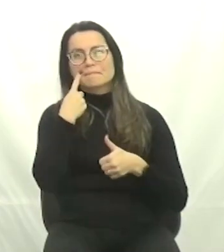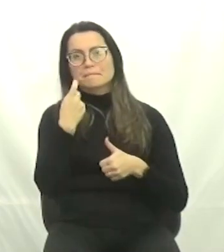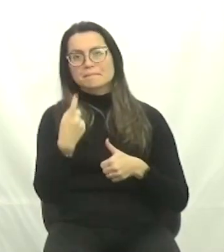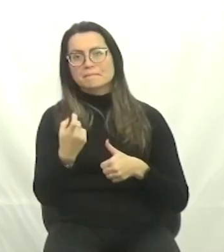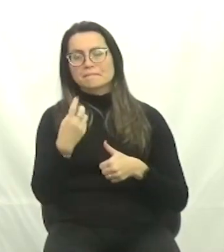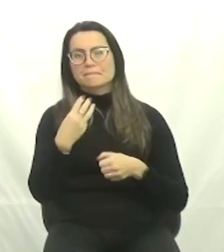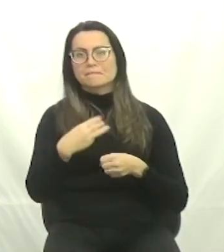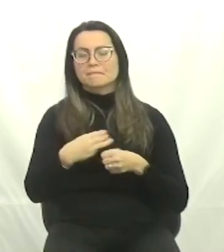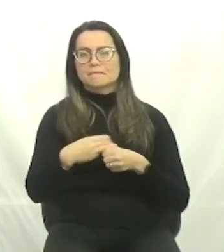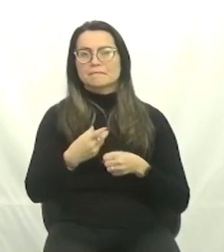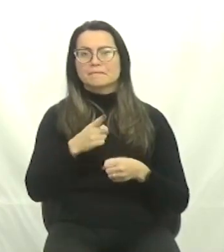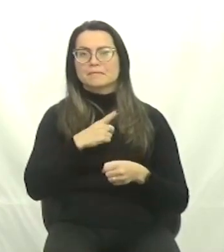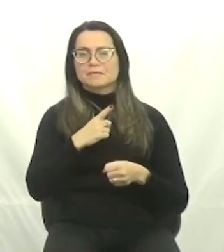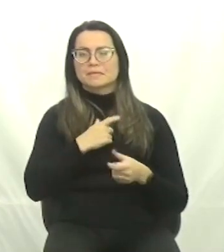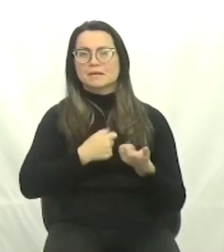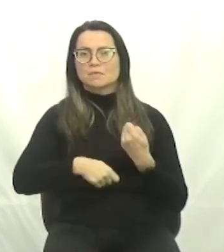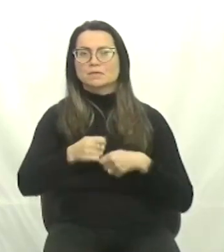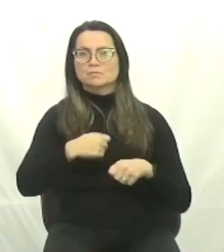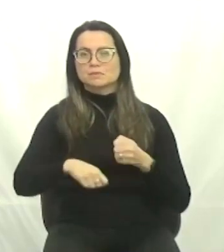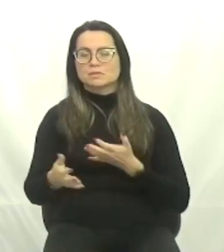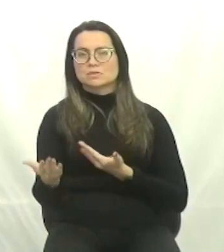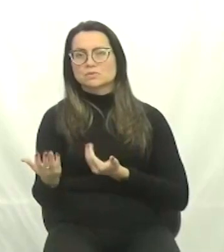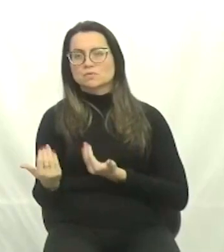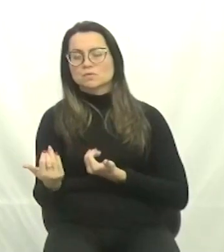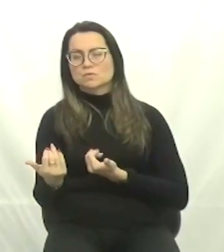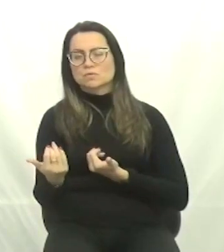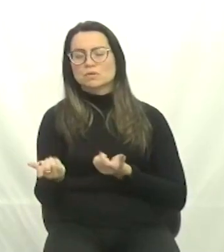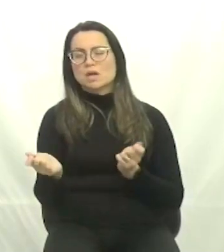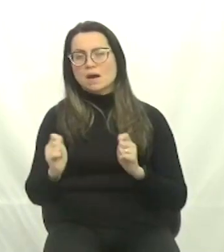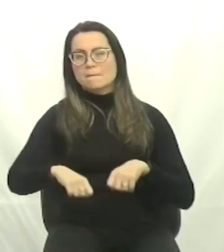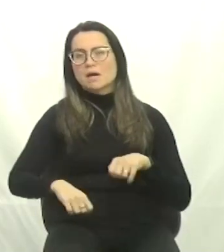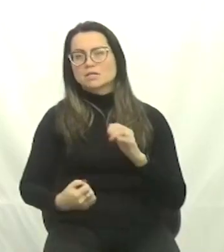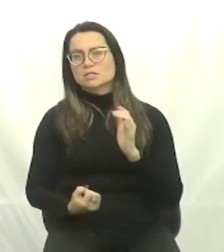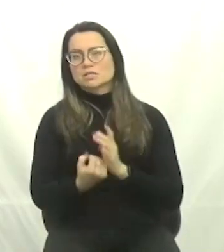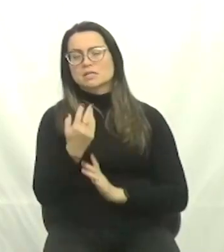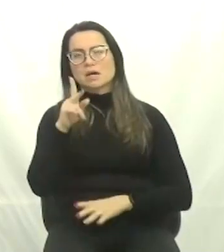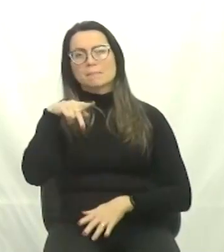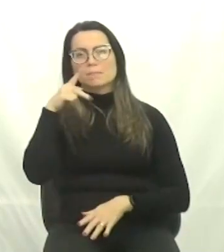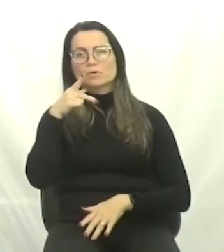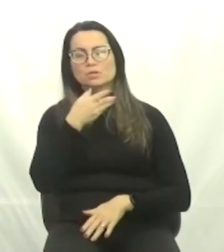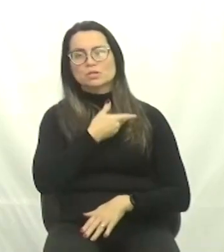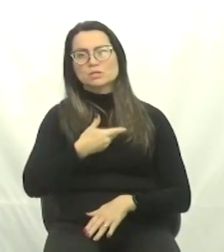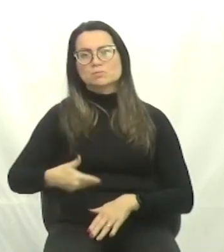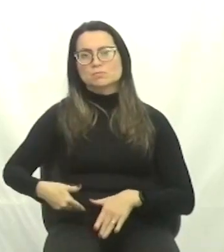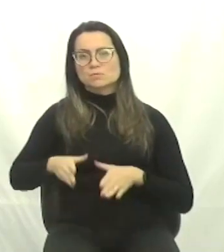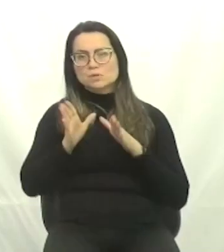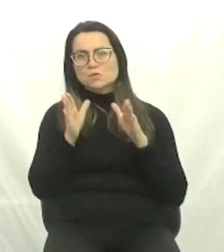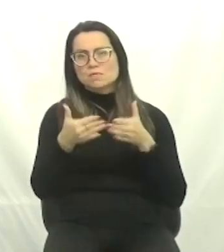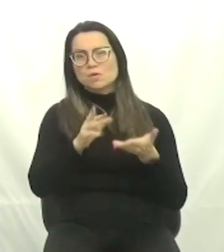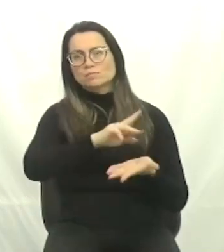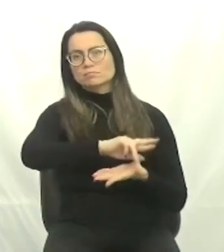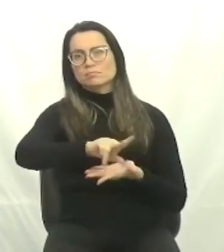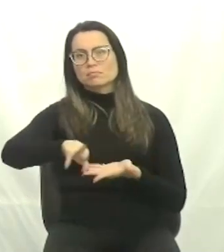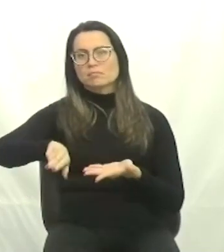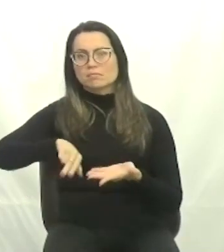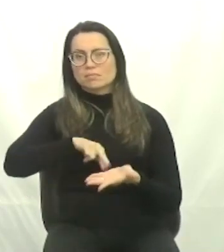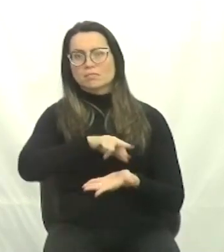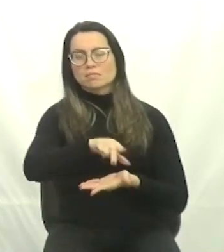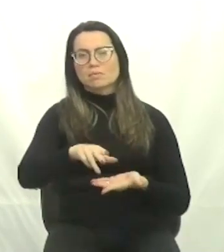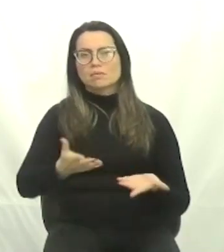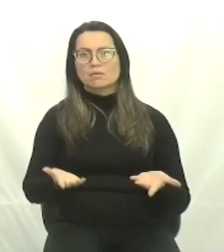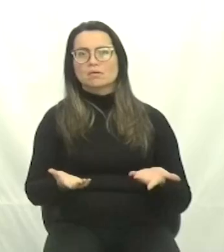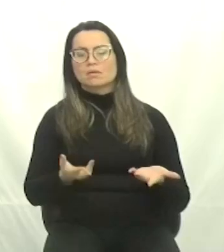ter um gestor de juventude que possa elaborar políticas públicas para diversidades, sendo